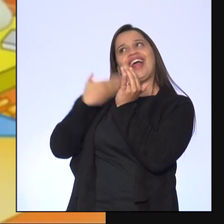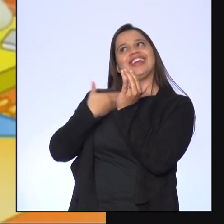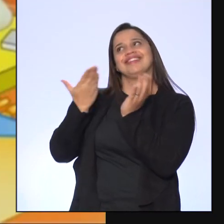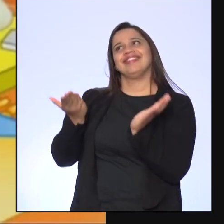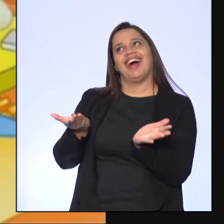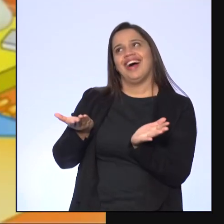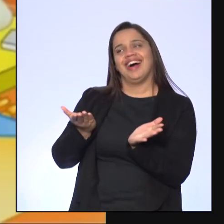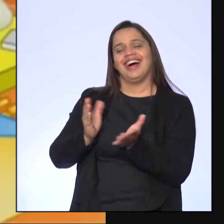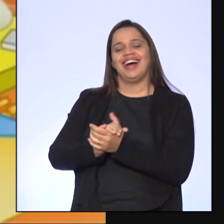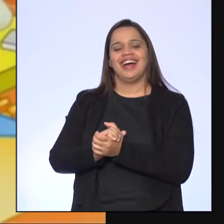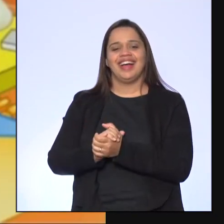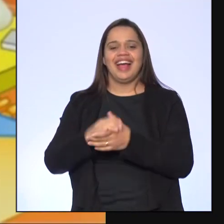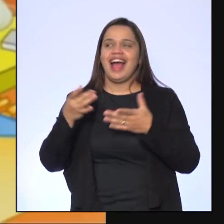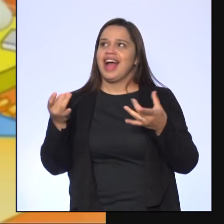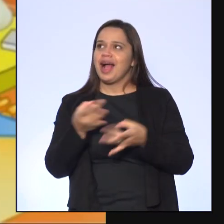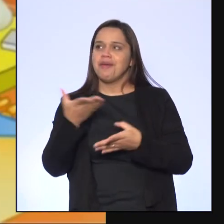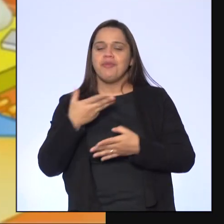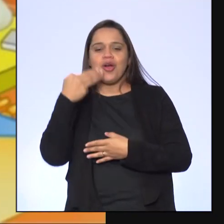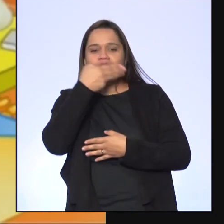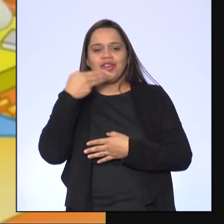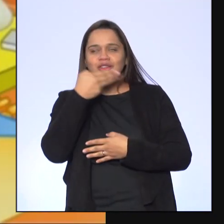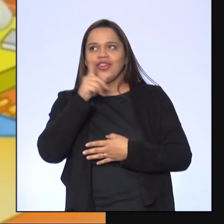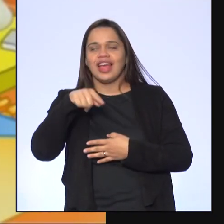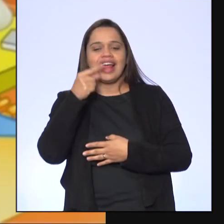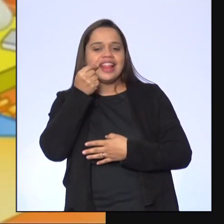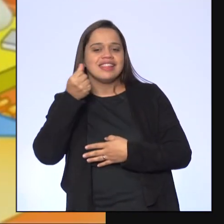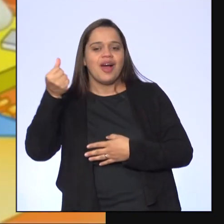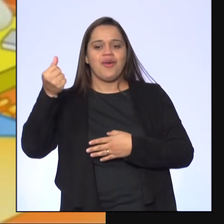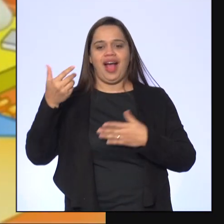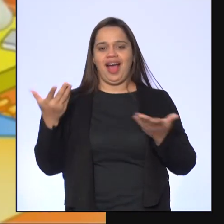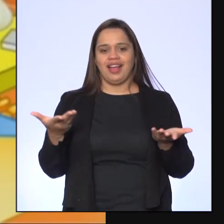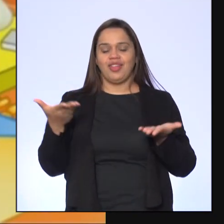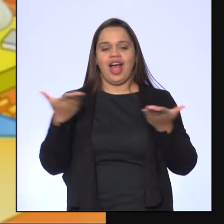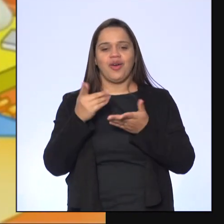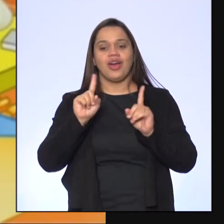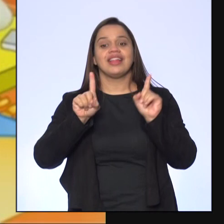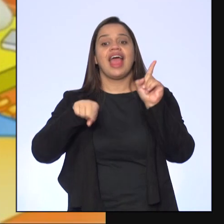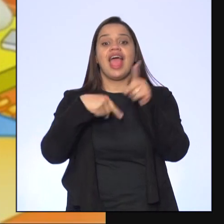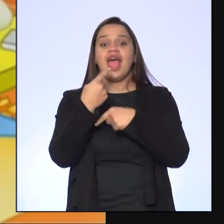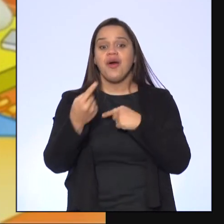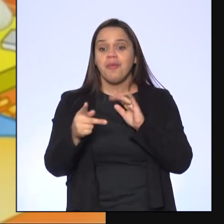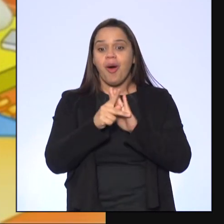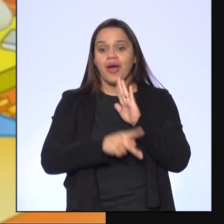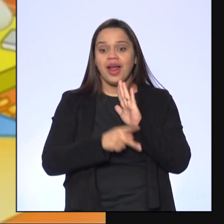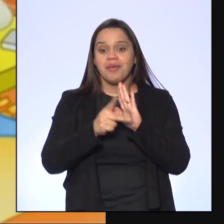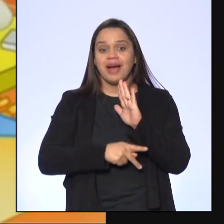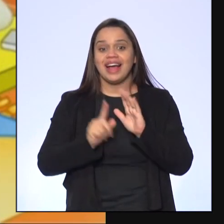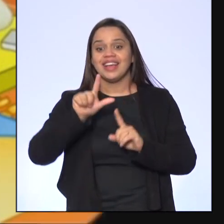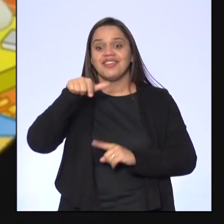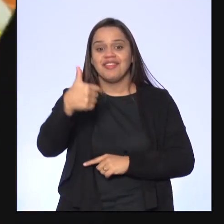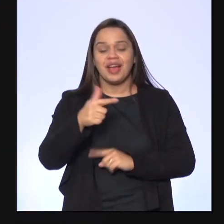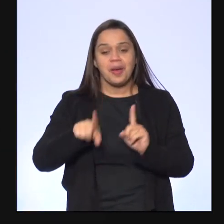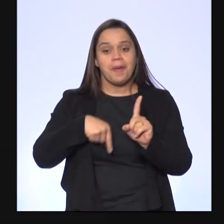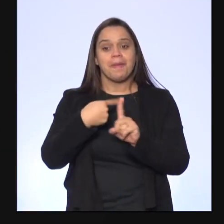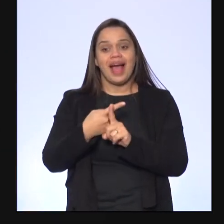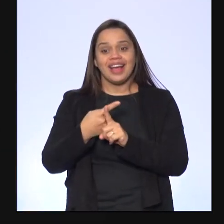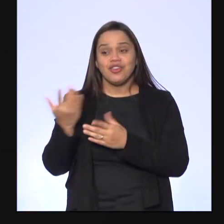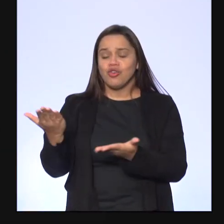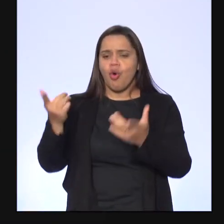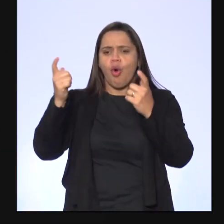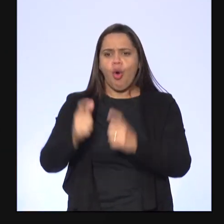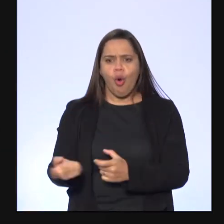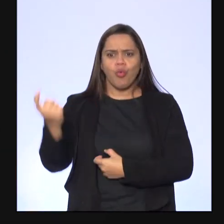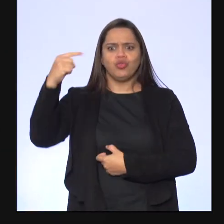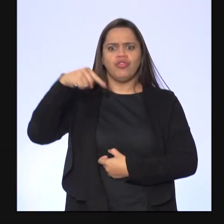acreditar. Acabou-se que era doce e que era salgado. Até o programa que vem, com mais um De Onde